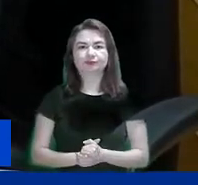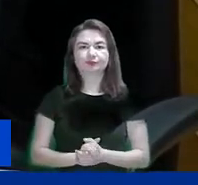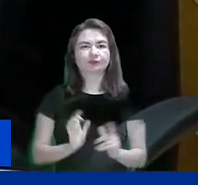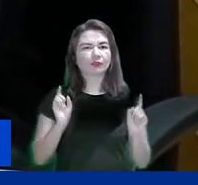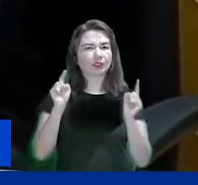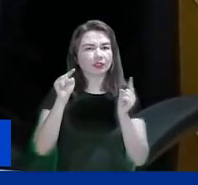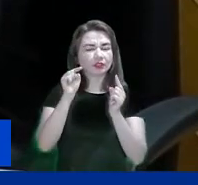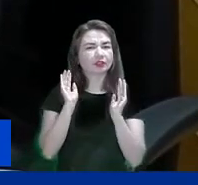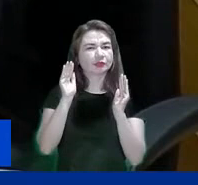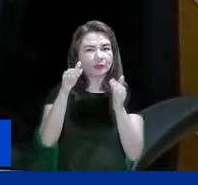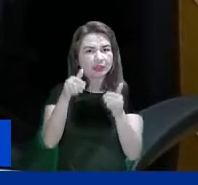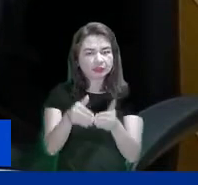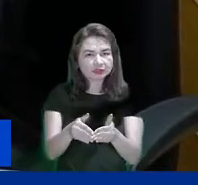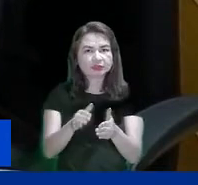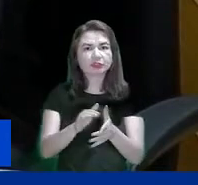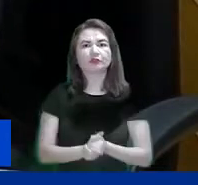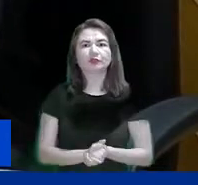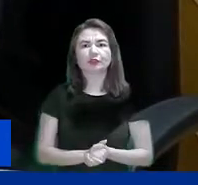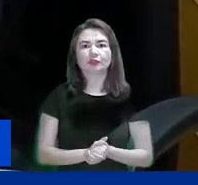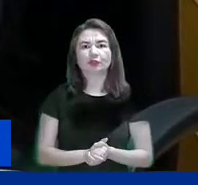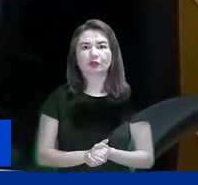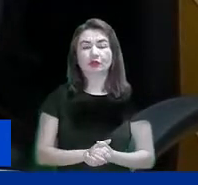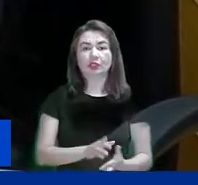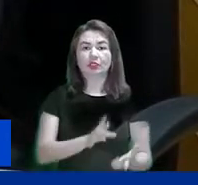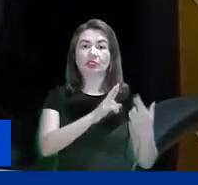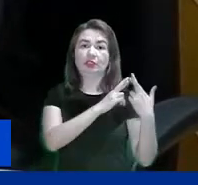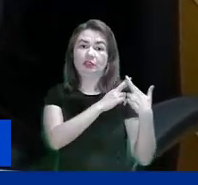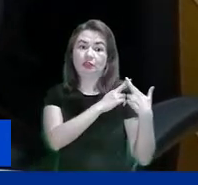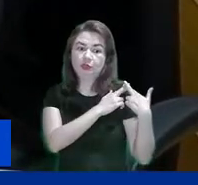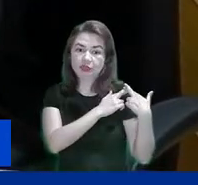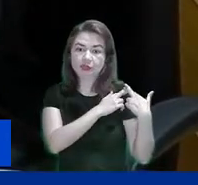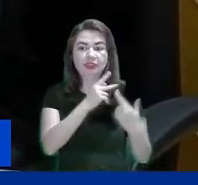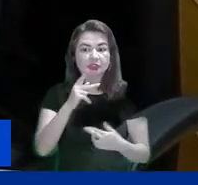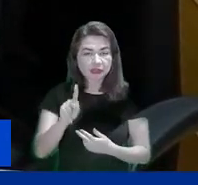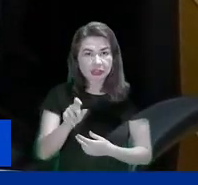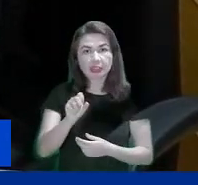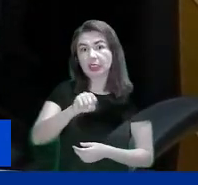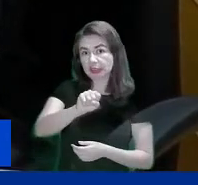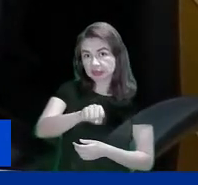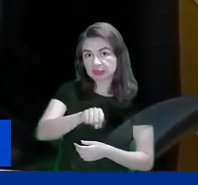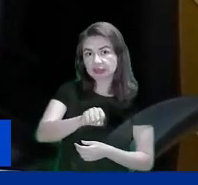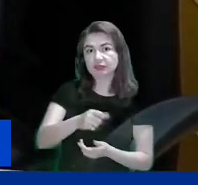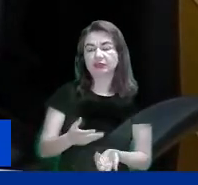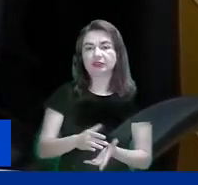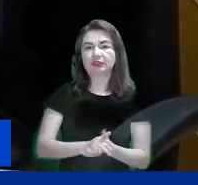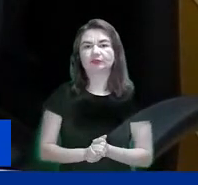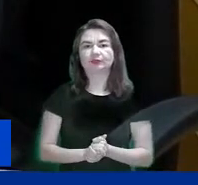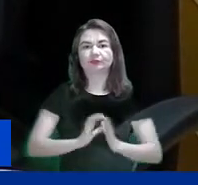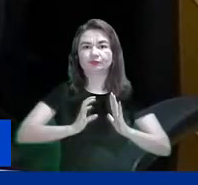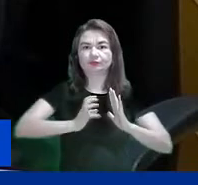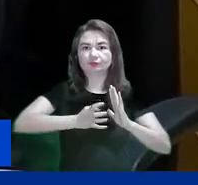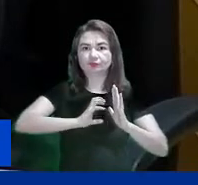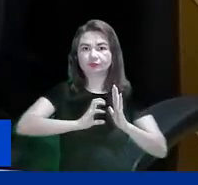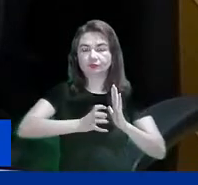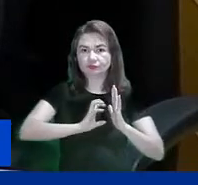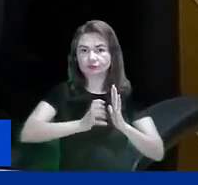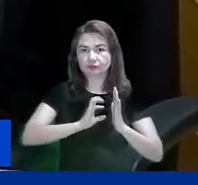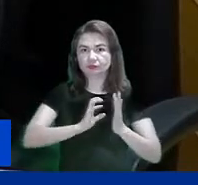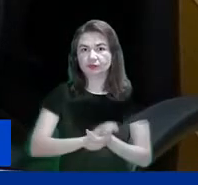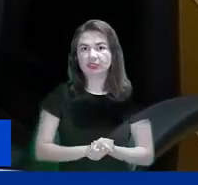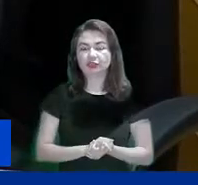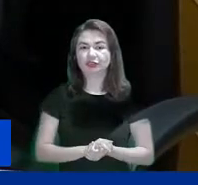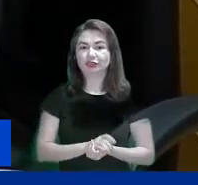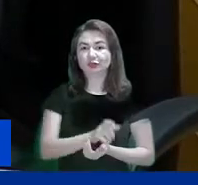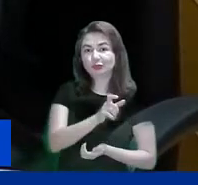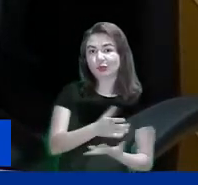especificamente do não afastamento da sua responsabilidade, mesmo tendo o partido político supostamente